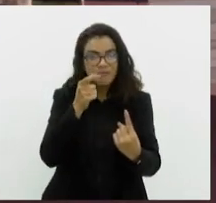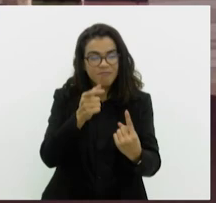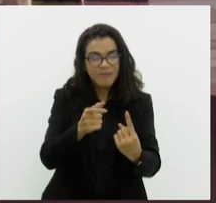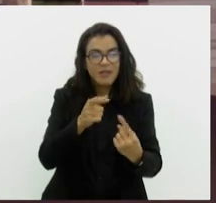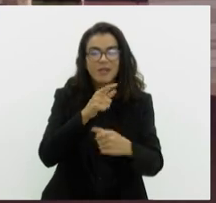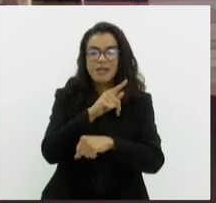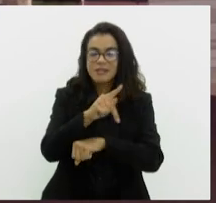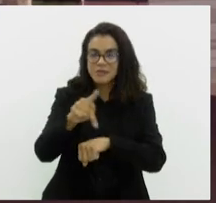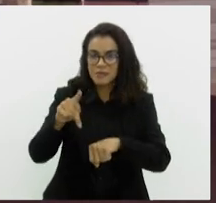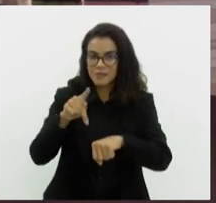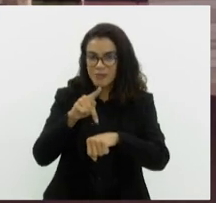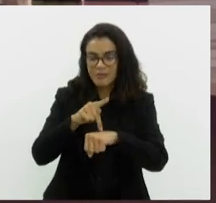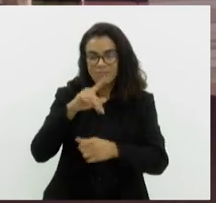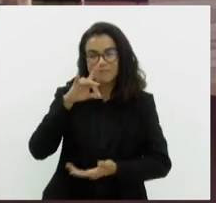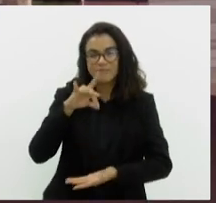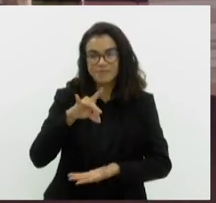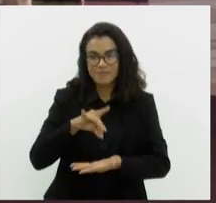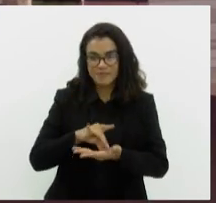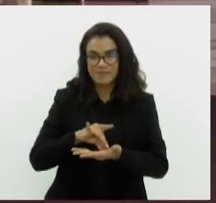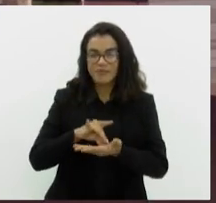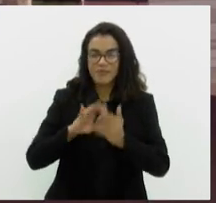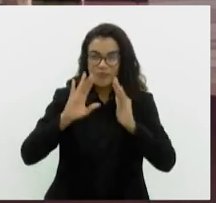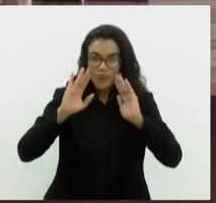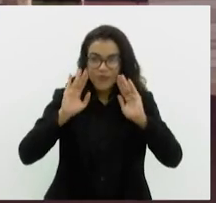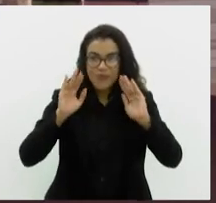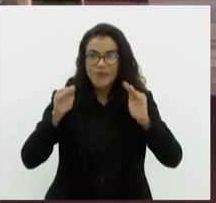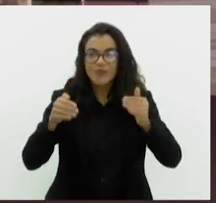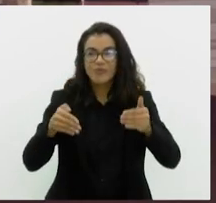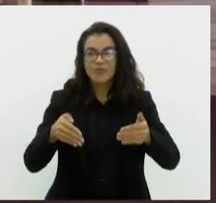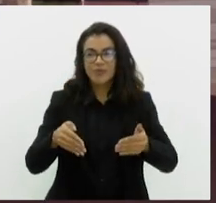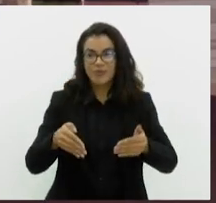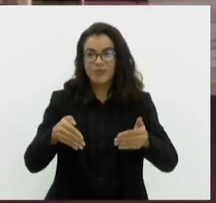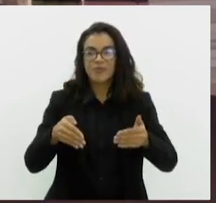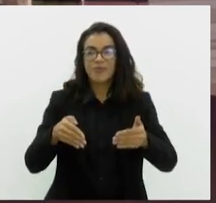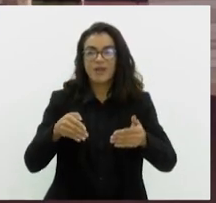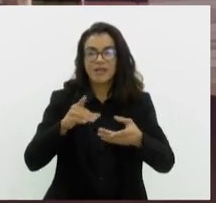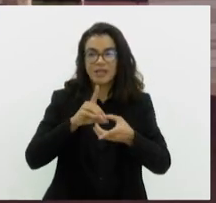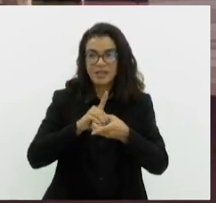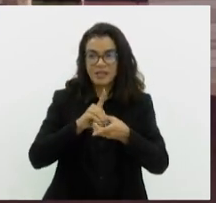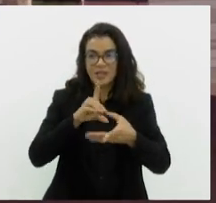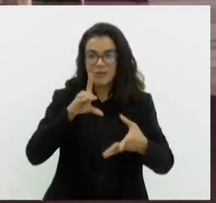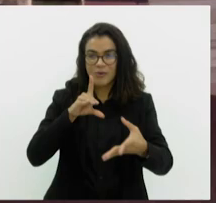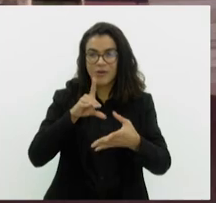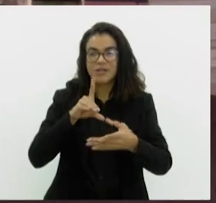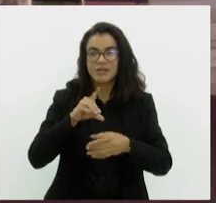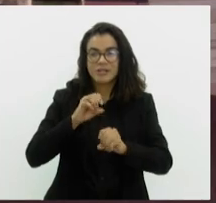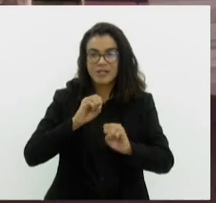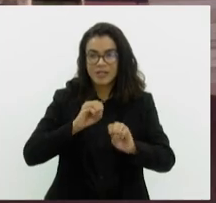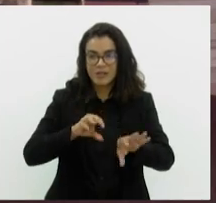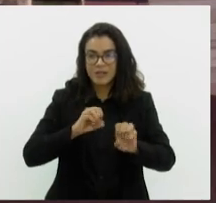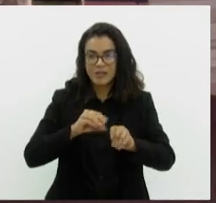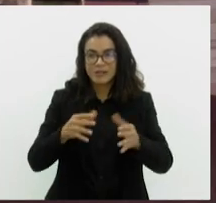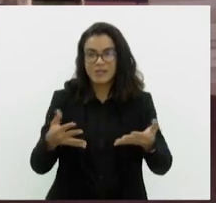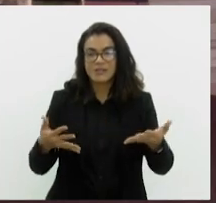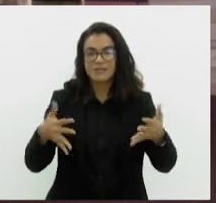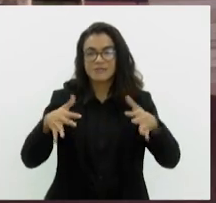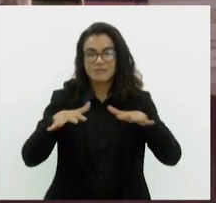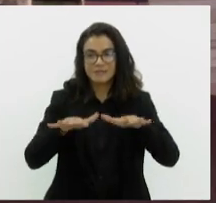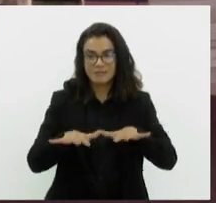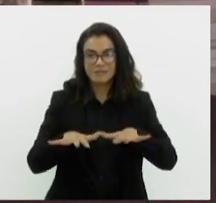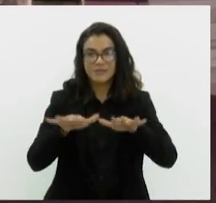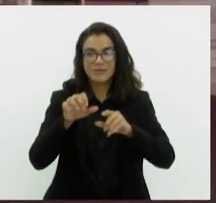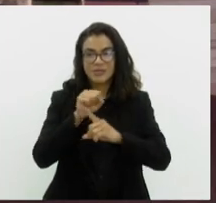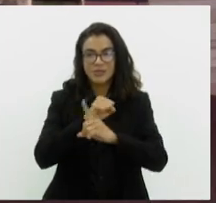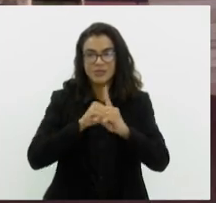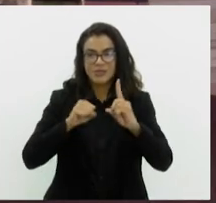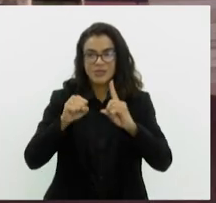país verdadeiramente devotado à democracia, à educação e à inclusão